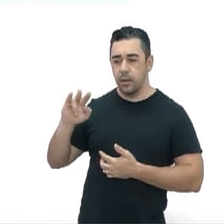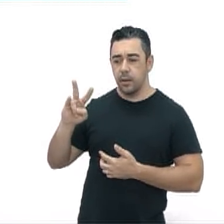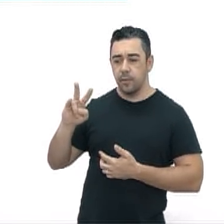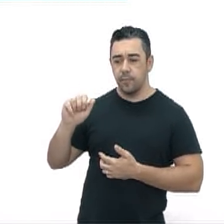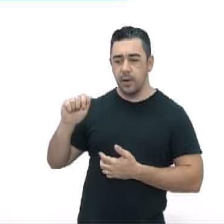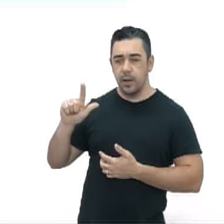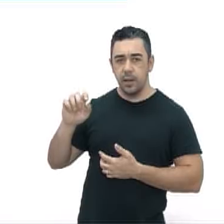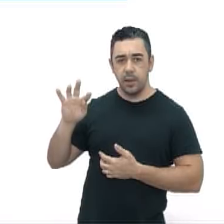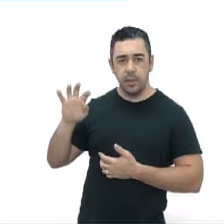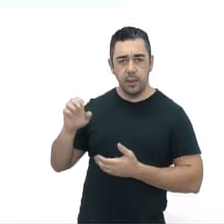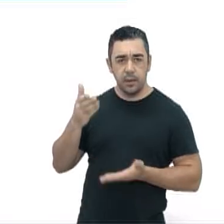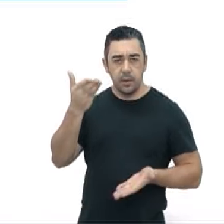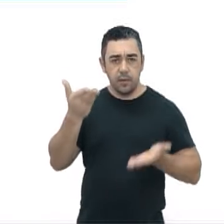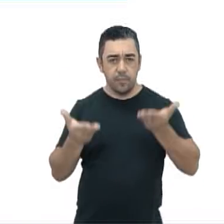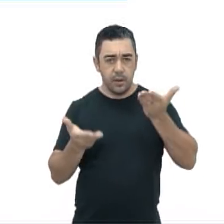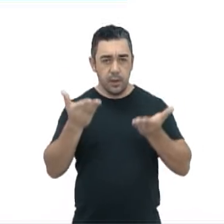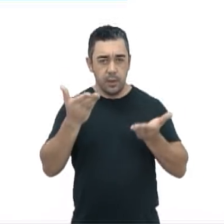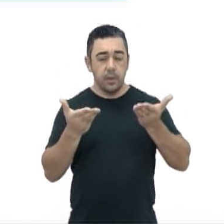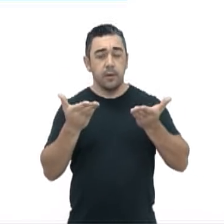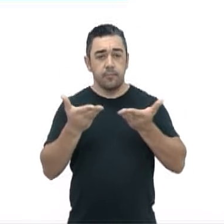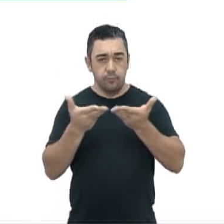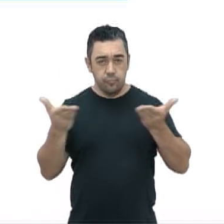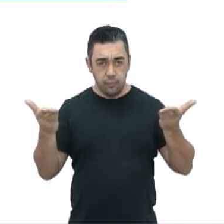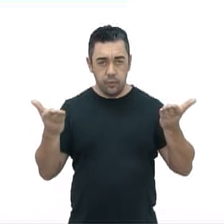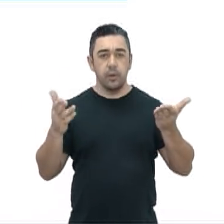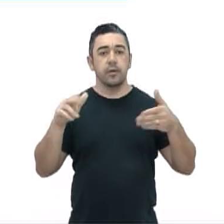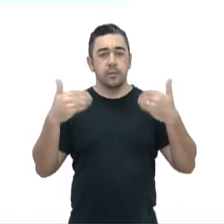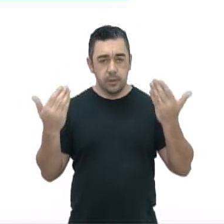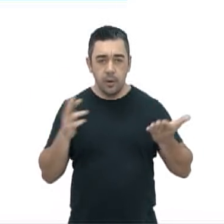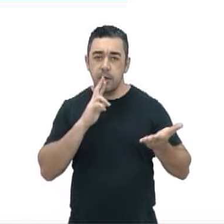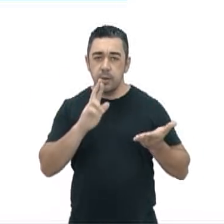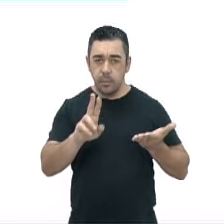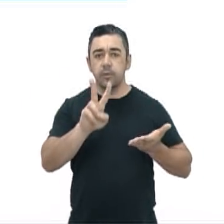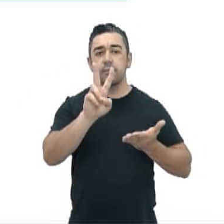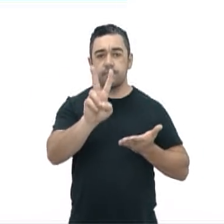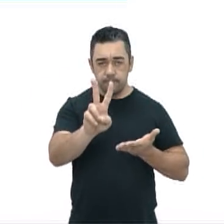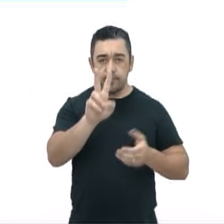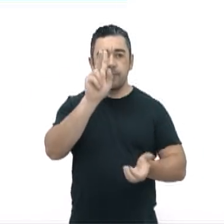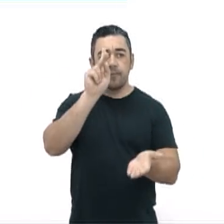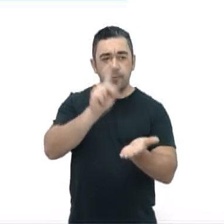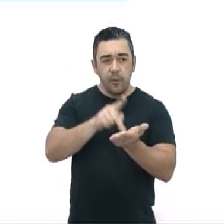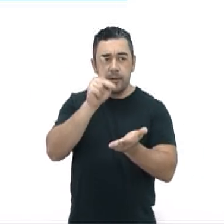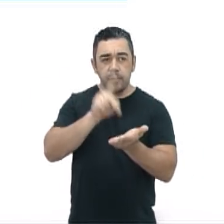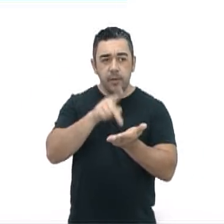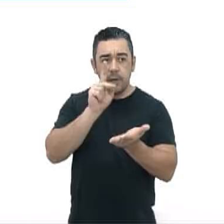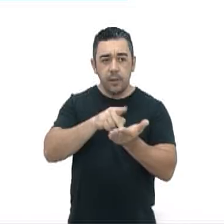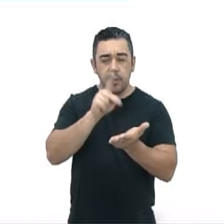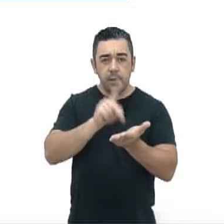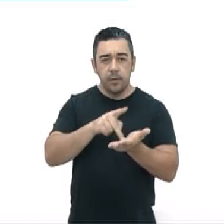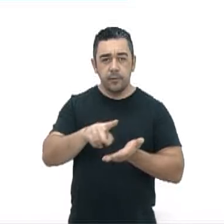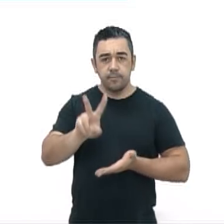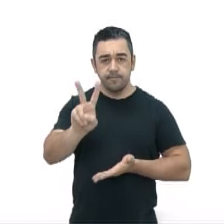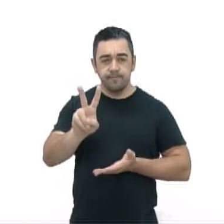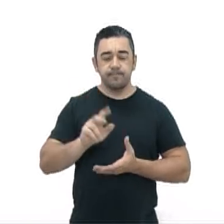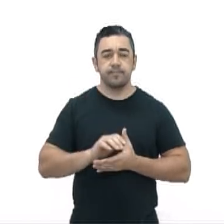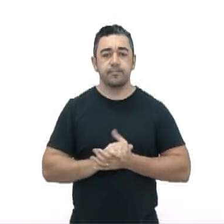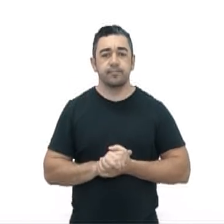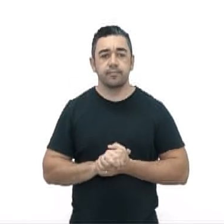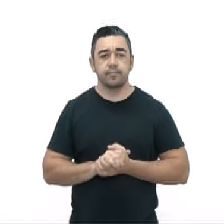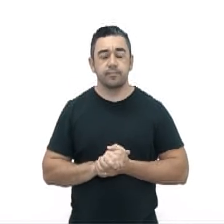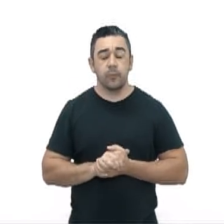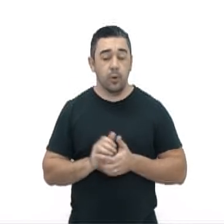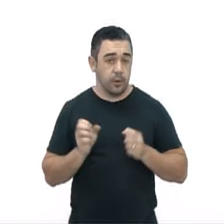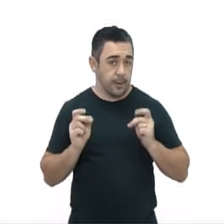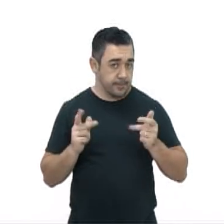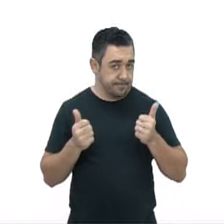simplificação, também são equivalentes. Então, isso é uma alternativa verdadeira, é uma afirmativa verdadeira, ok?